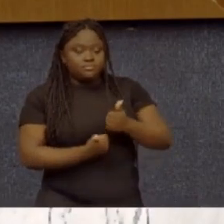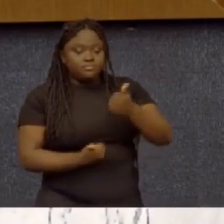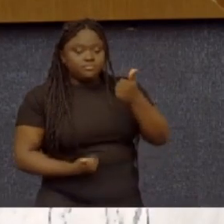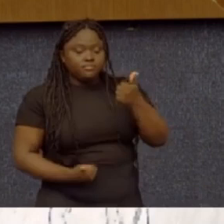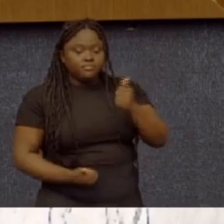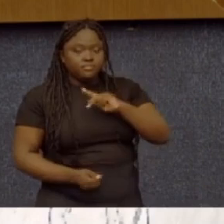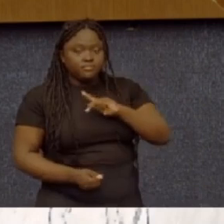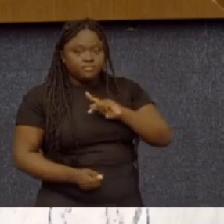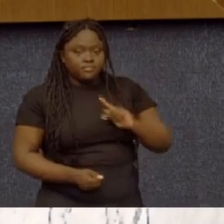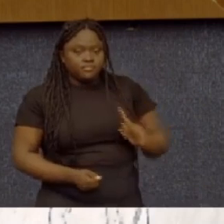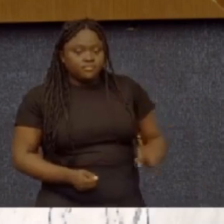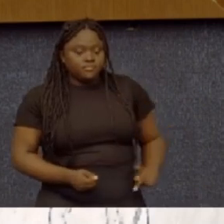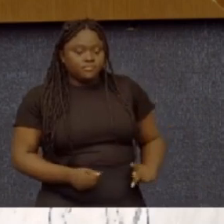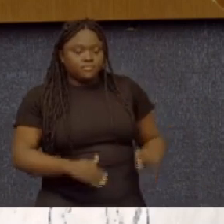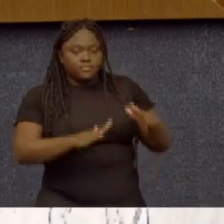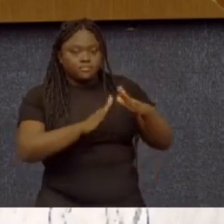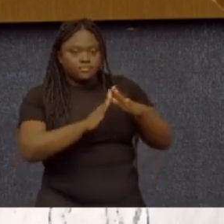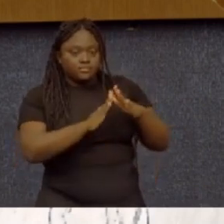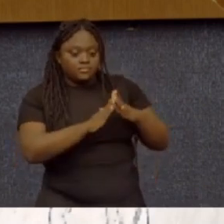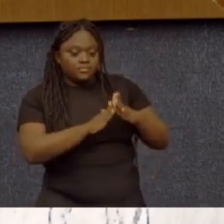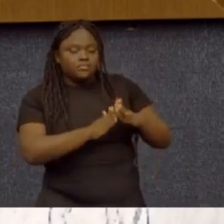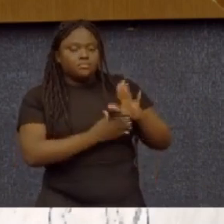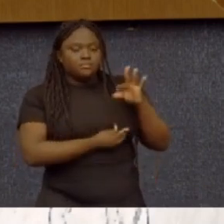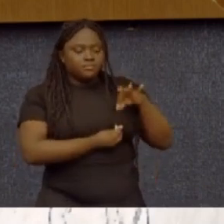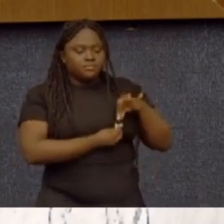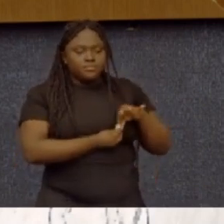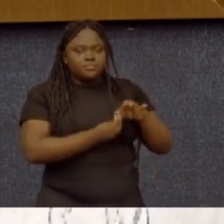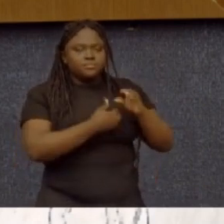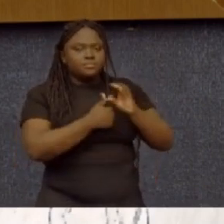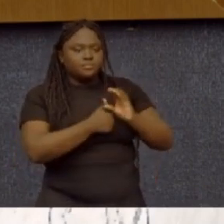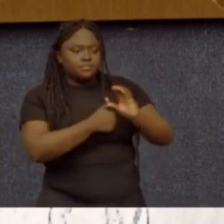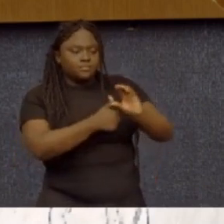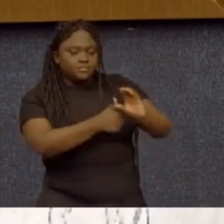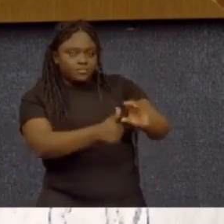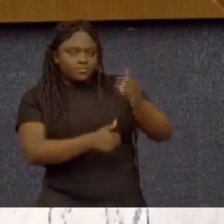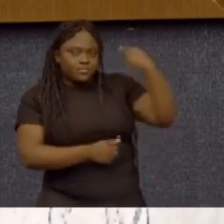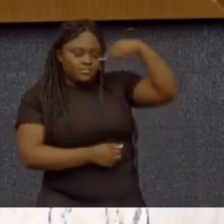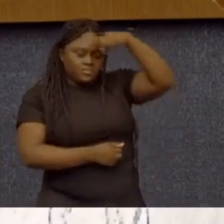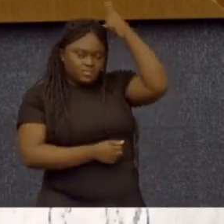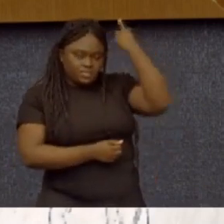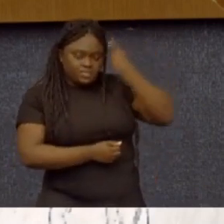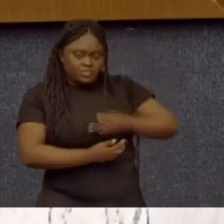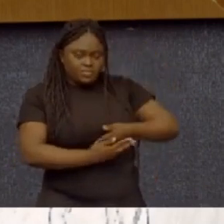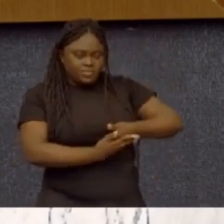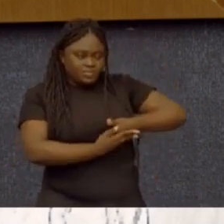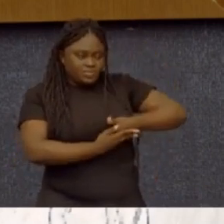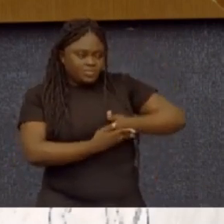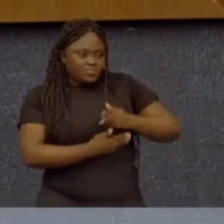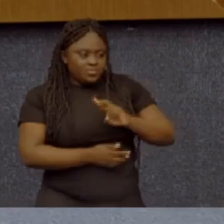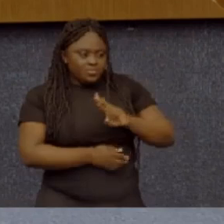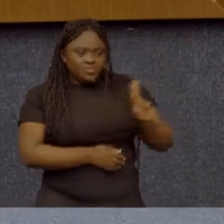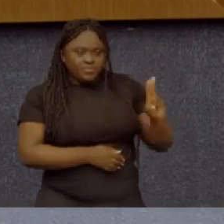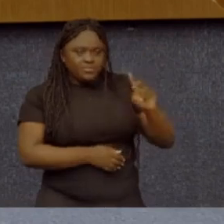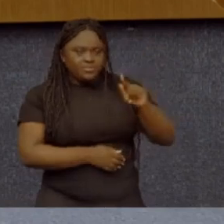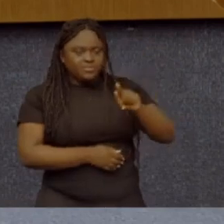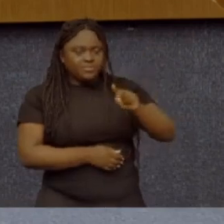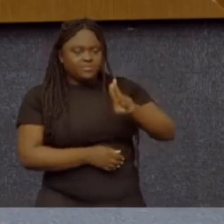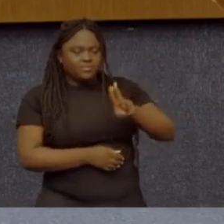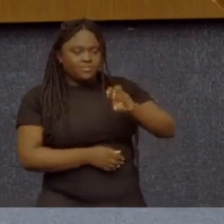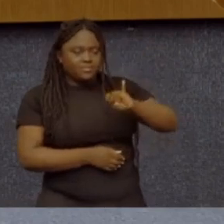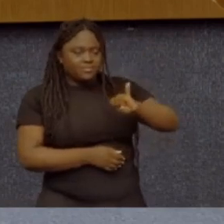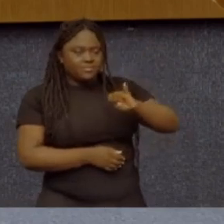Vice-presidente da Casa Espírita Cristã Santo Agostinho, Guilherme Alberto Loureiro Leandro.